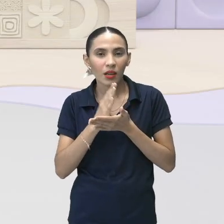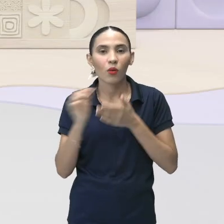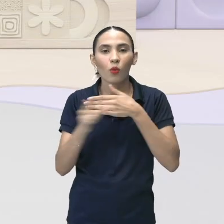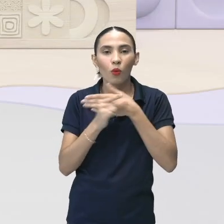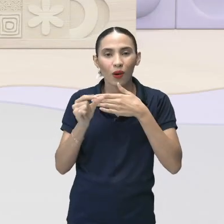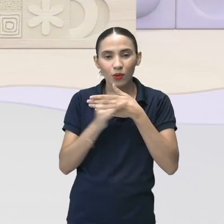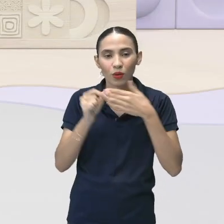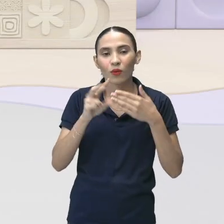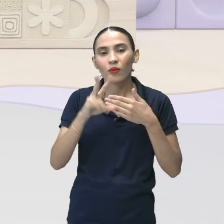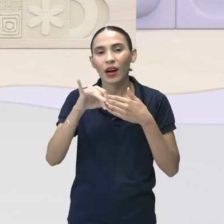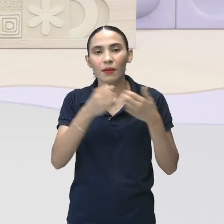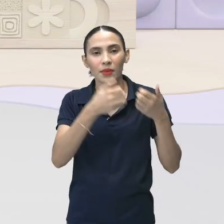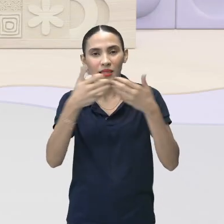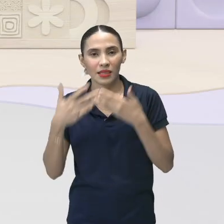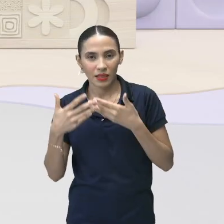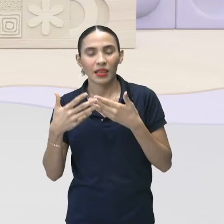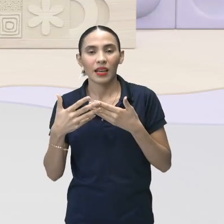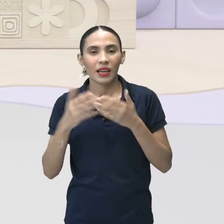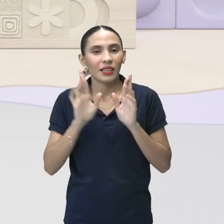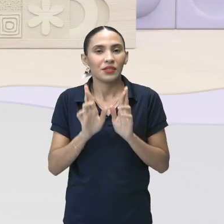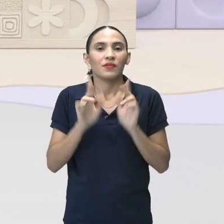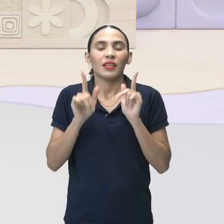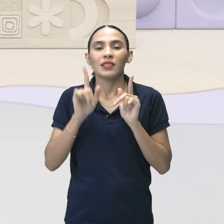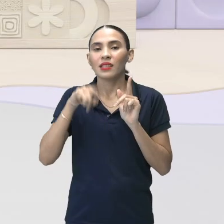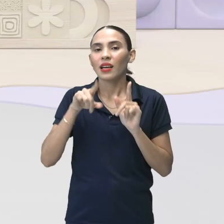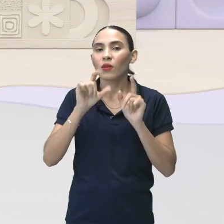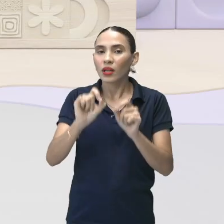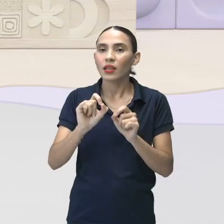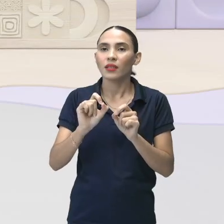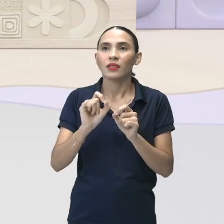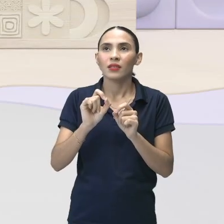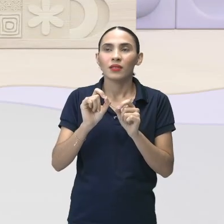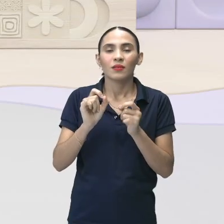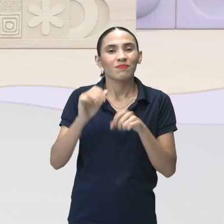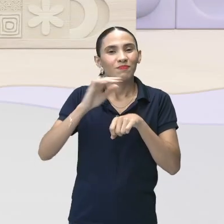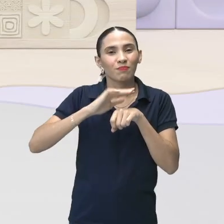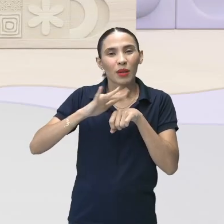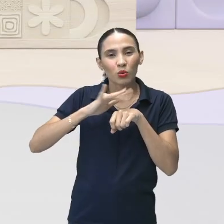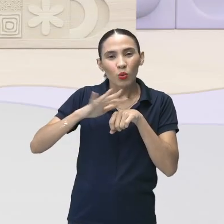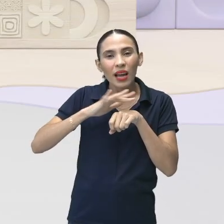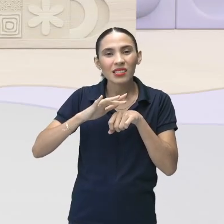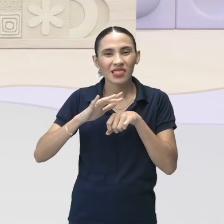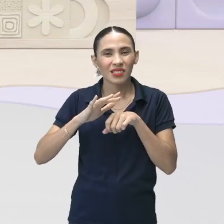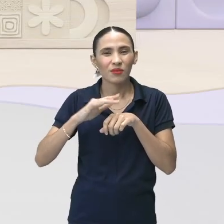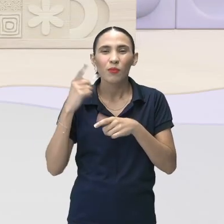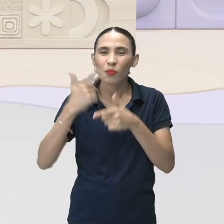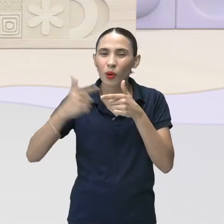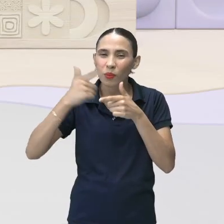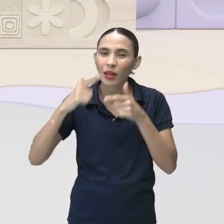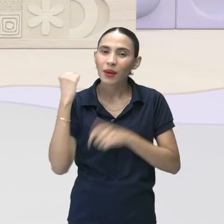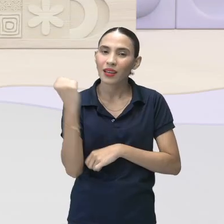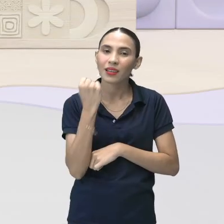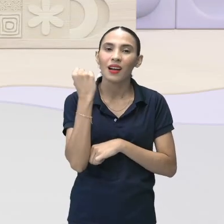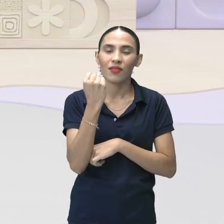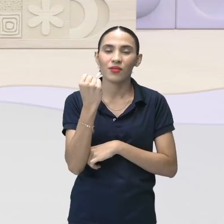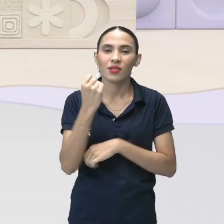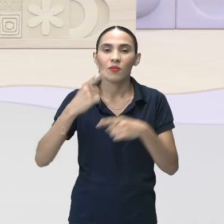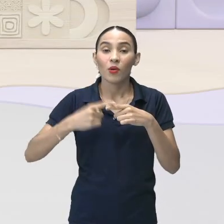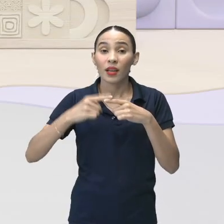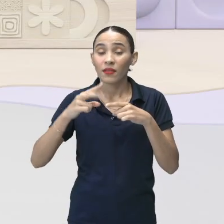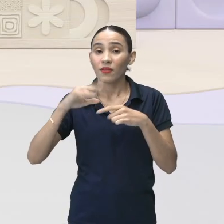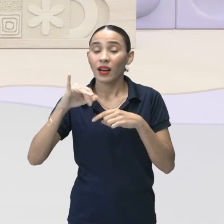nossos dias. É a indiferença que, de certa forma, vai provocar a falta de sentido para a vida. É a indiferença que